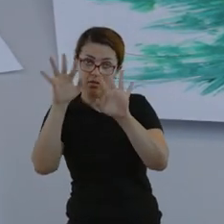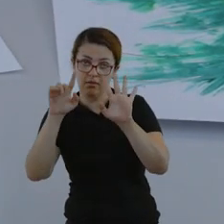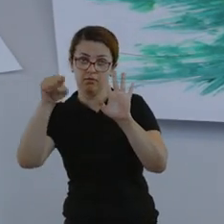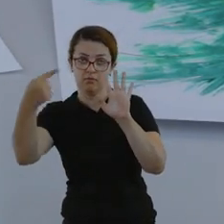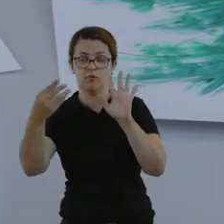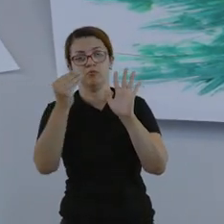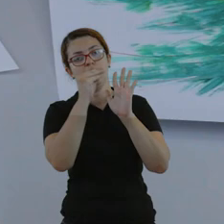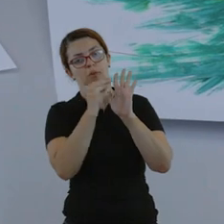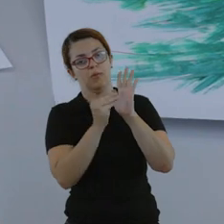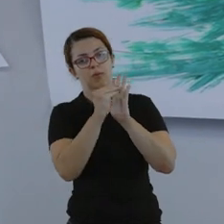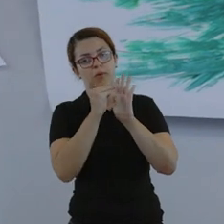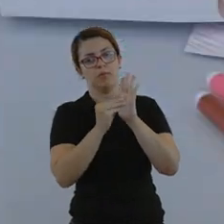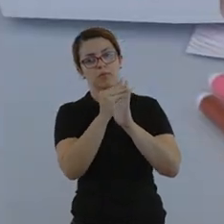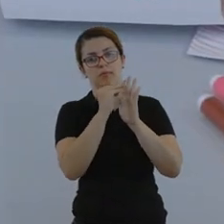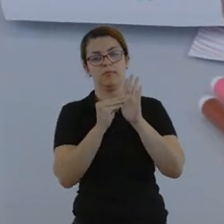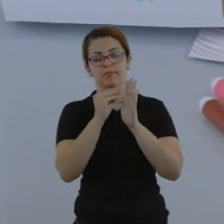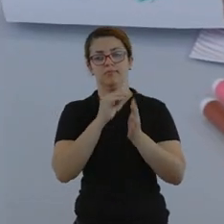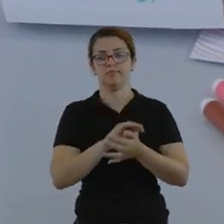clara.